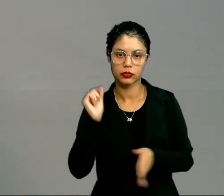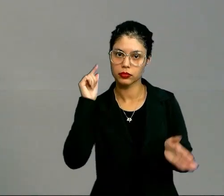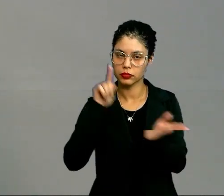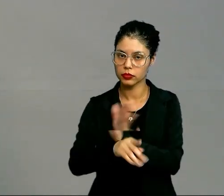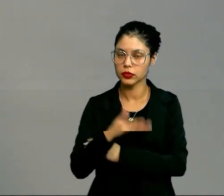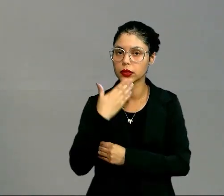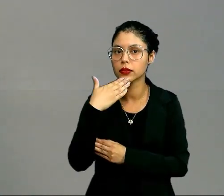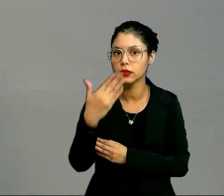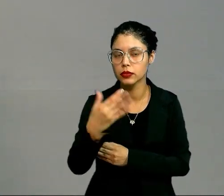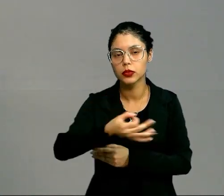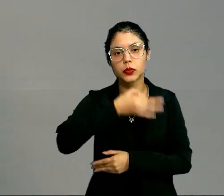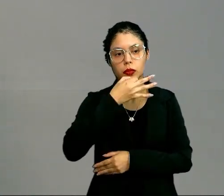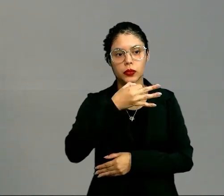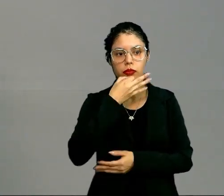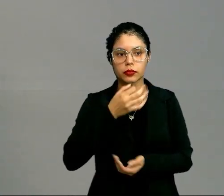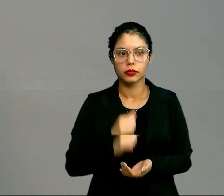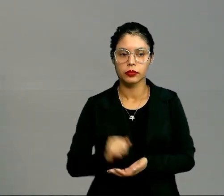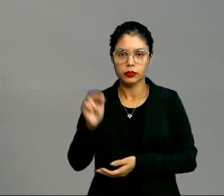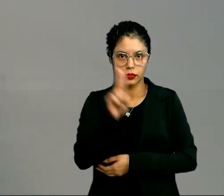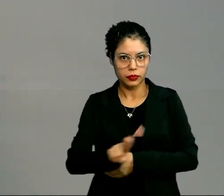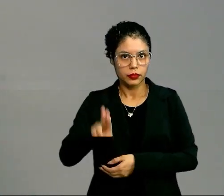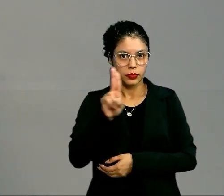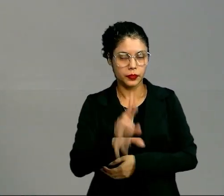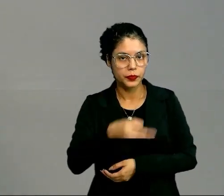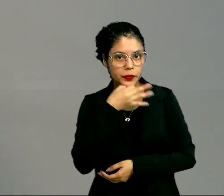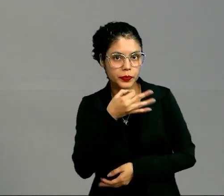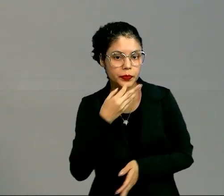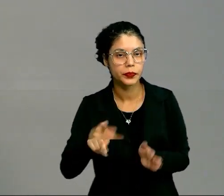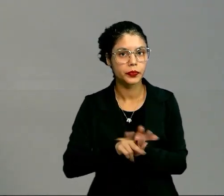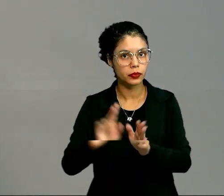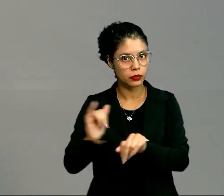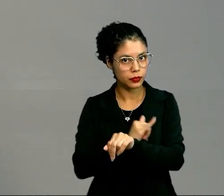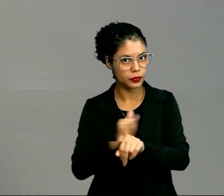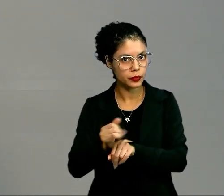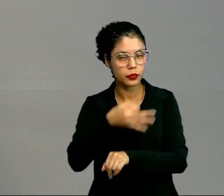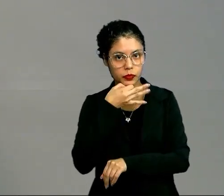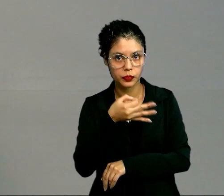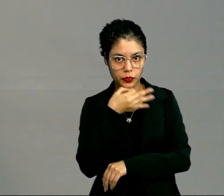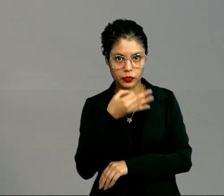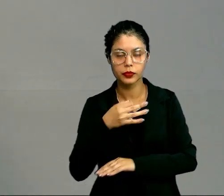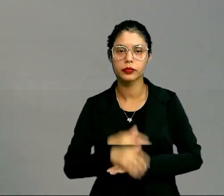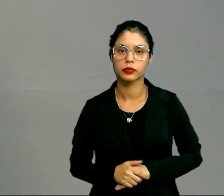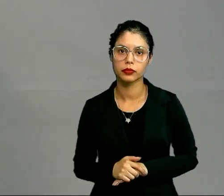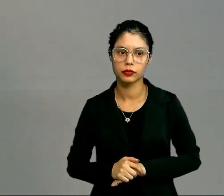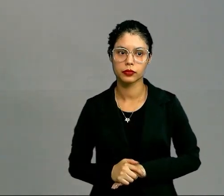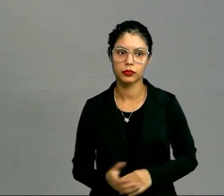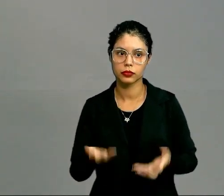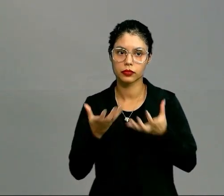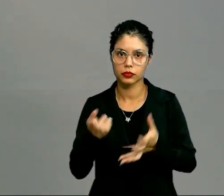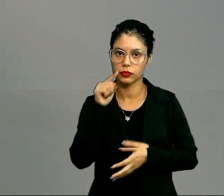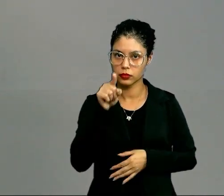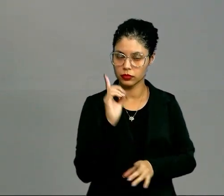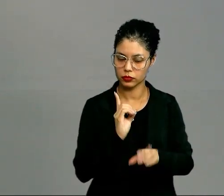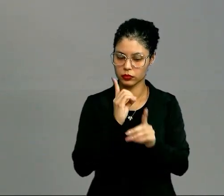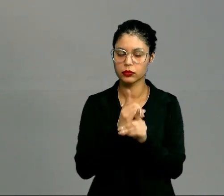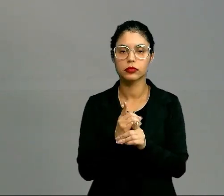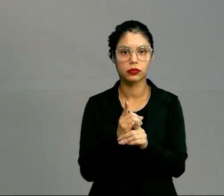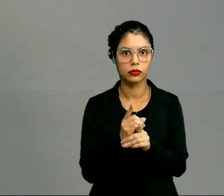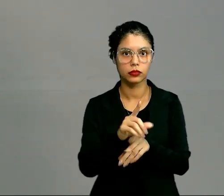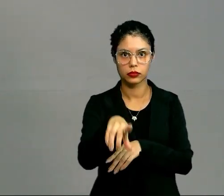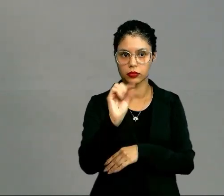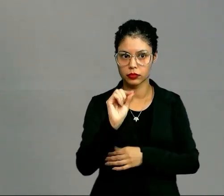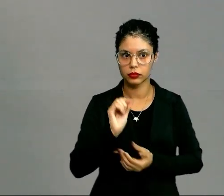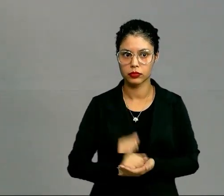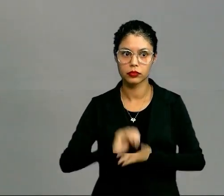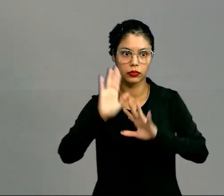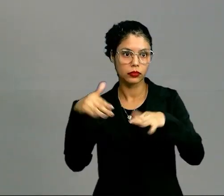questão ela pede opinião. Ele utilizou uma opinião, uma estratégia argumentativa de opinião, e ele quer que você identifique nas